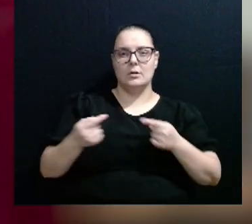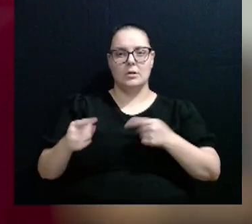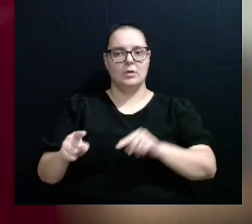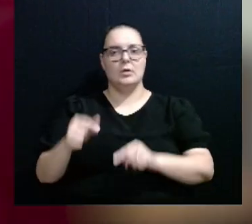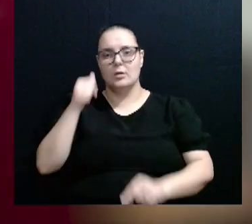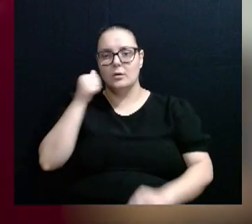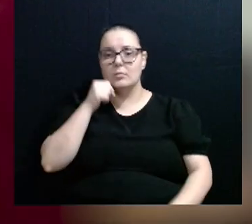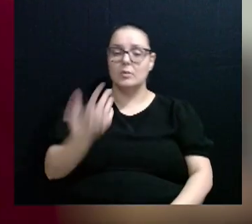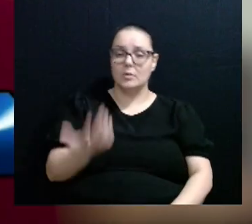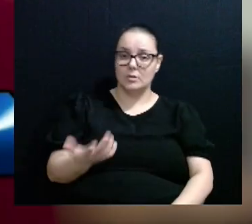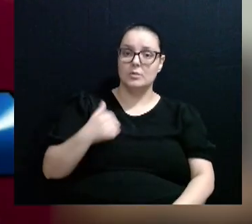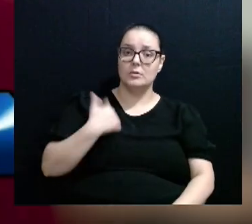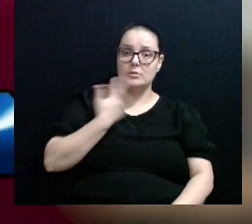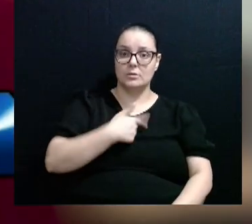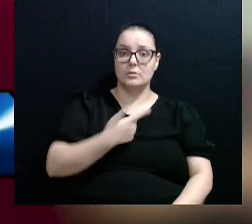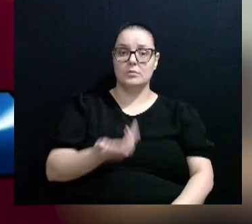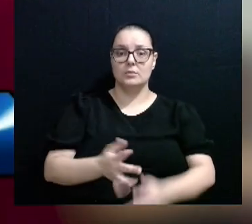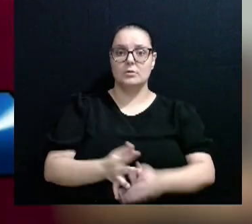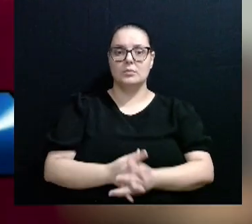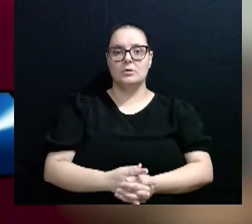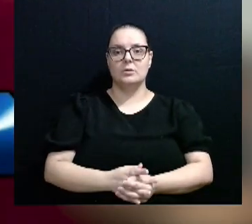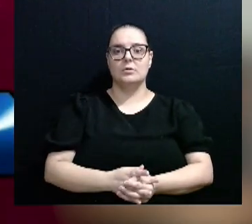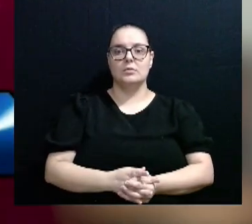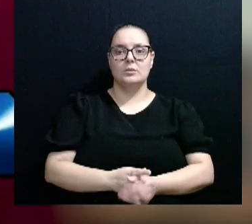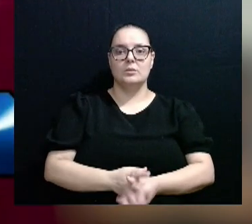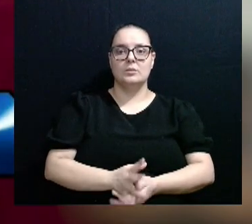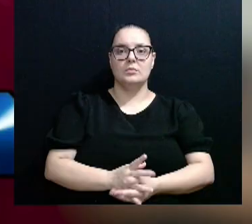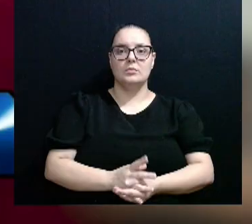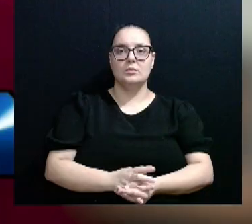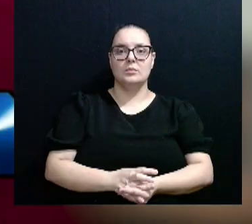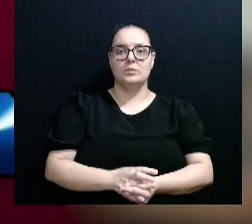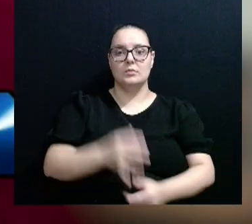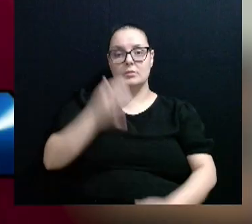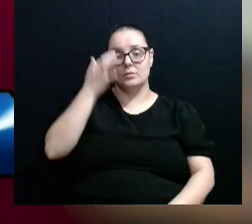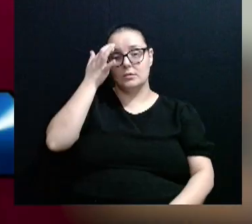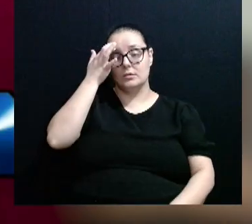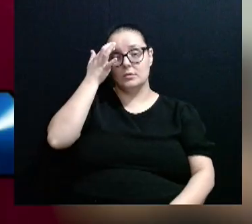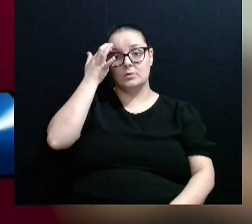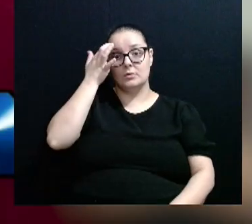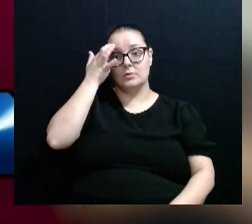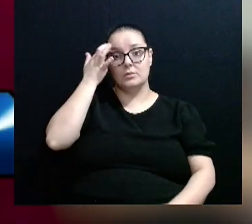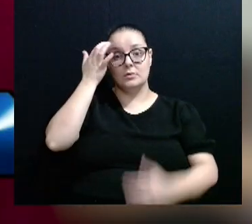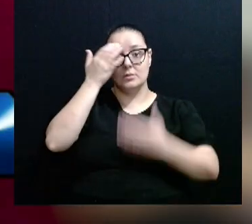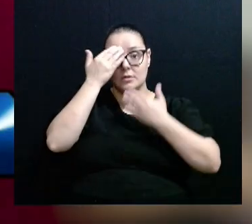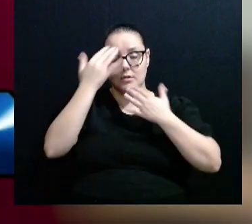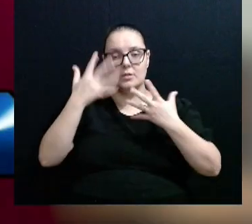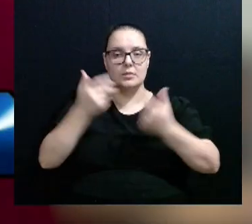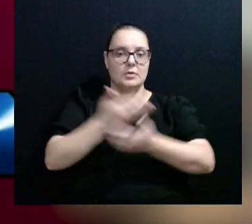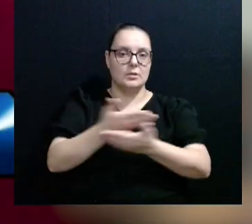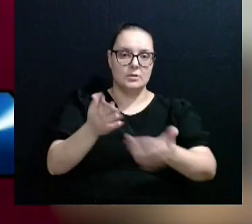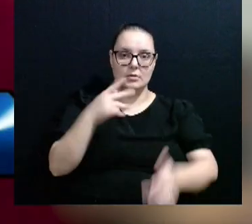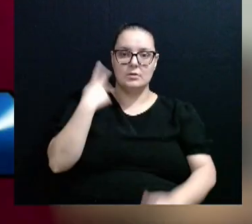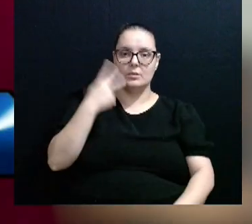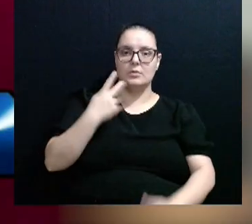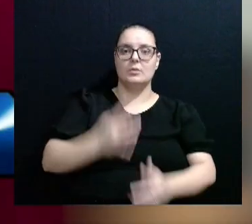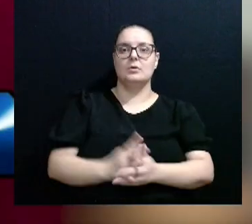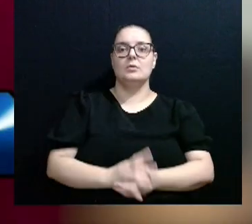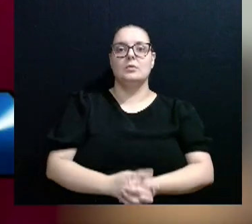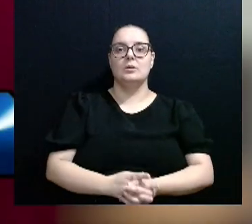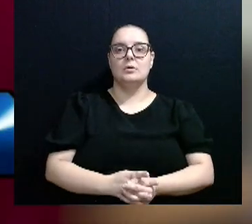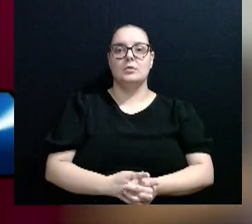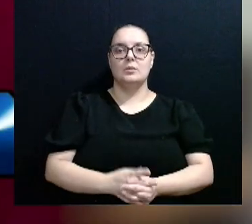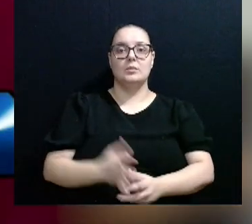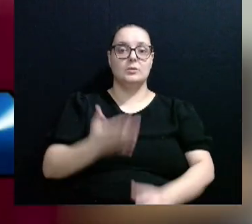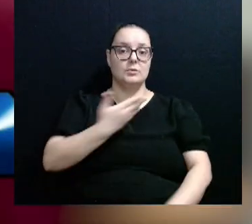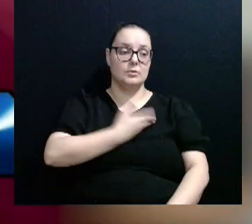está bem caliente em cima desse projeto. Agradeço a todos aí, os vereadores que estão dando apoio, dos colegas,